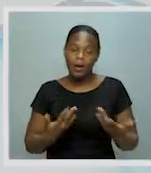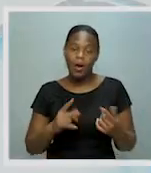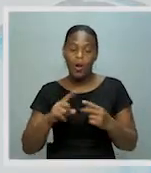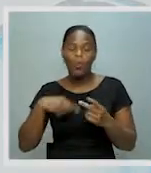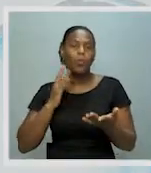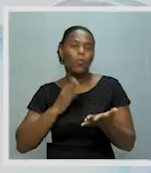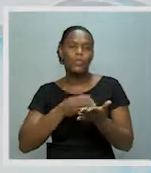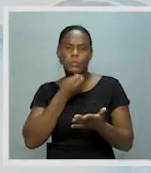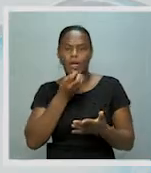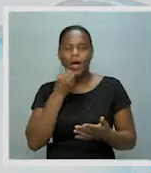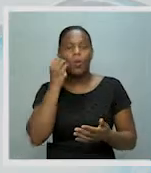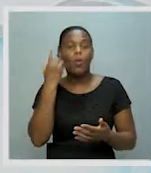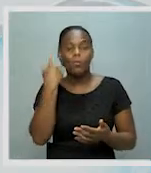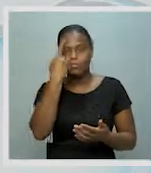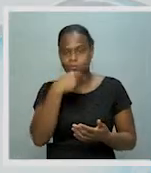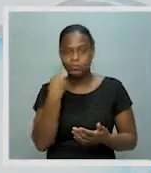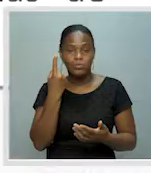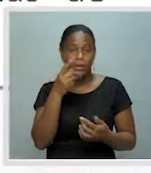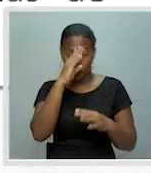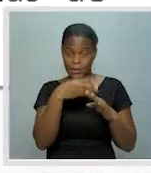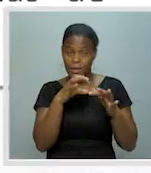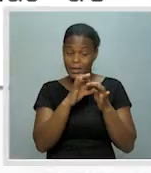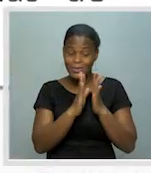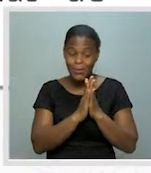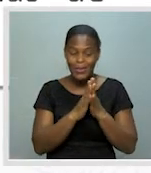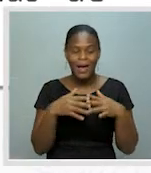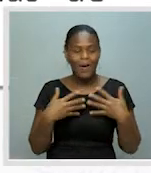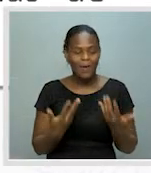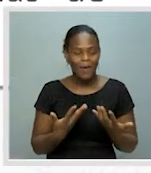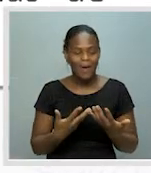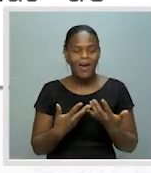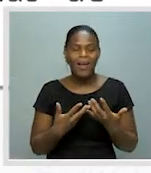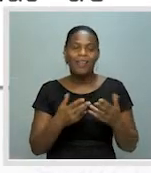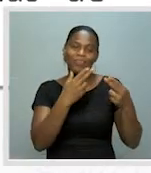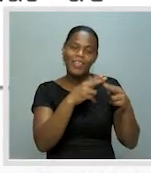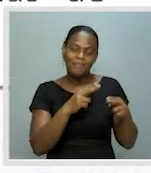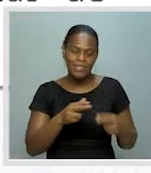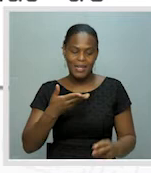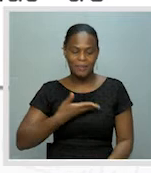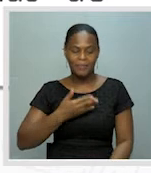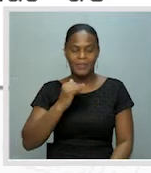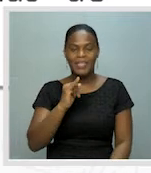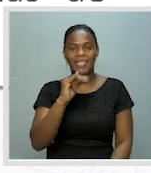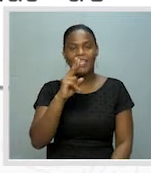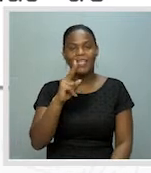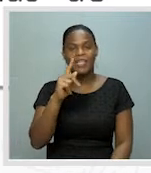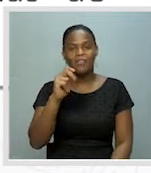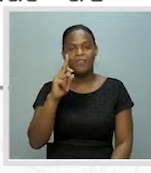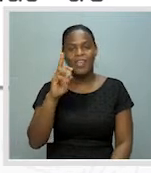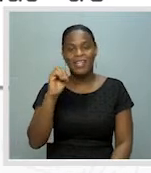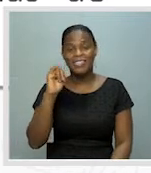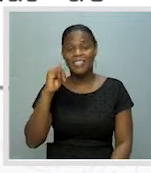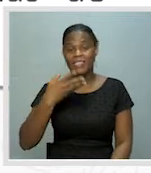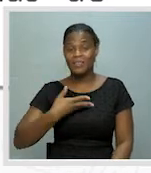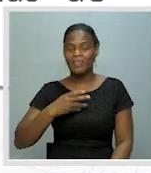uma última característica do fenômeno religioso, né, é a diversidade. Por que o fenômeno religioso